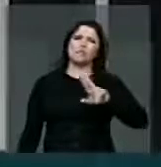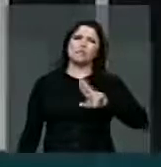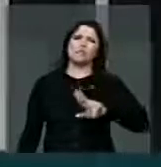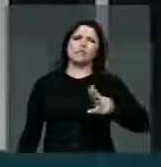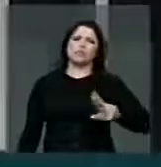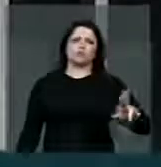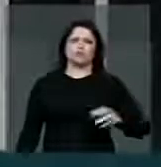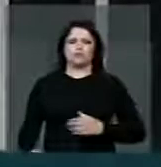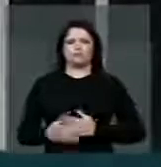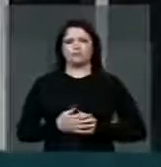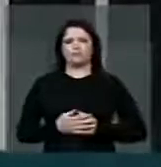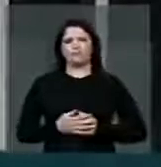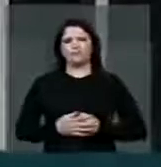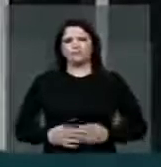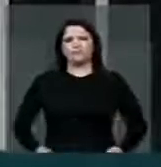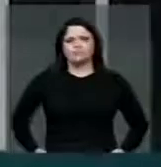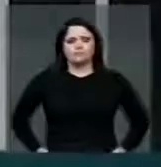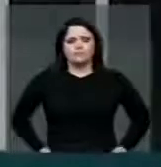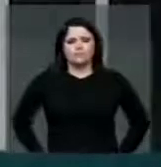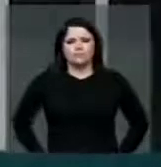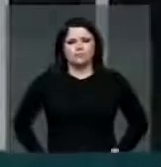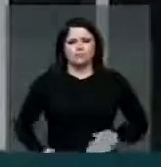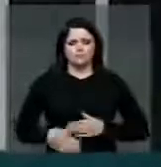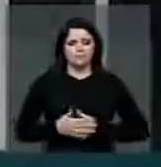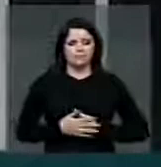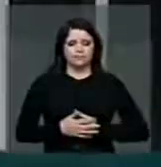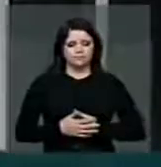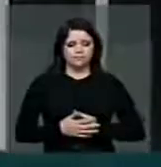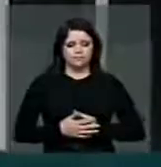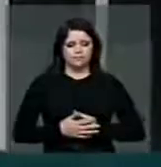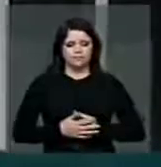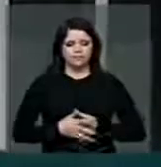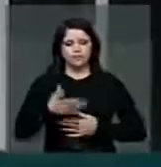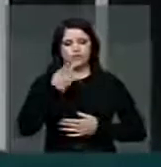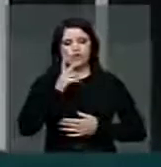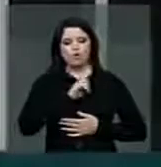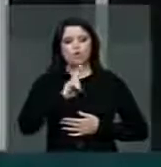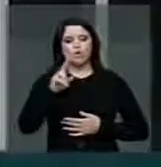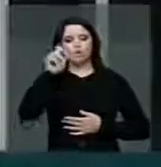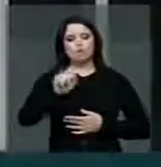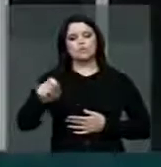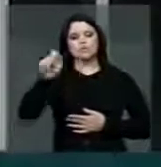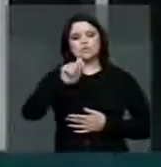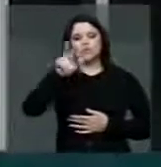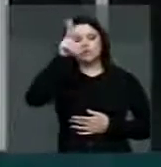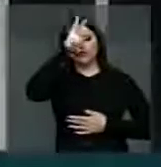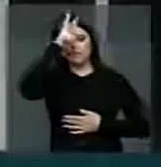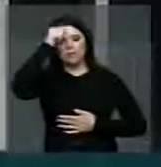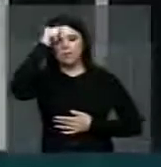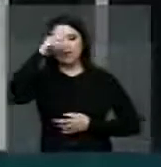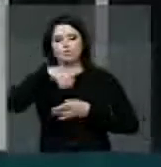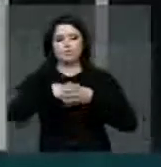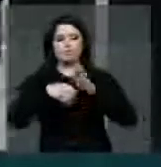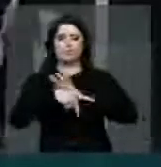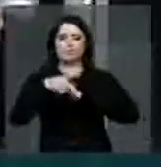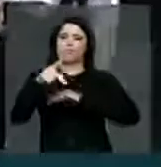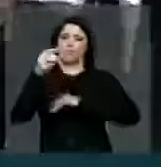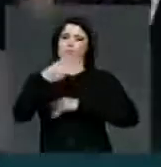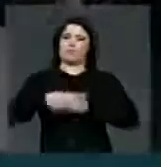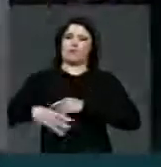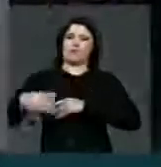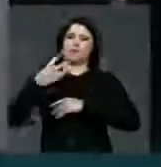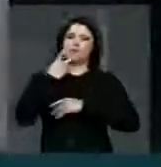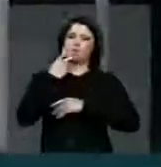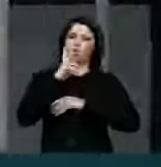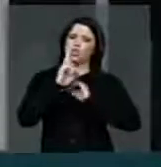No Conselho Fiscal titular estão os prefeitos Doris de Fátima Ribeiro, de Vitória do Mearim, Carla Batista Cabral, de Vila Nova dos